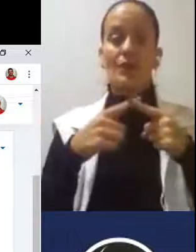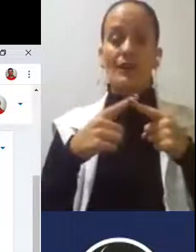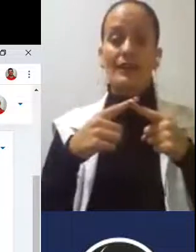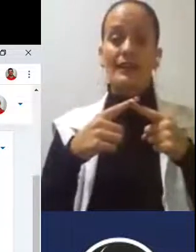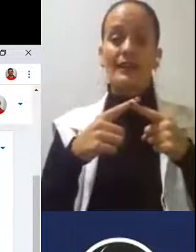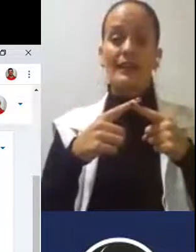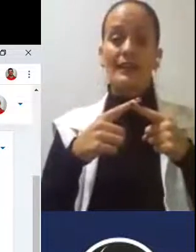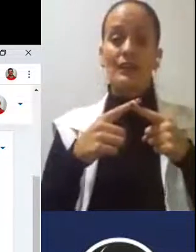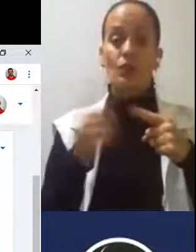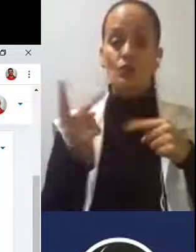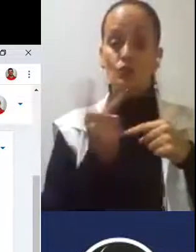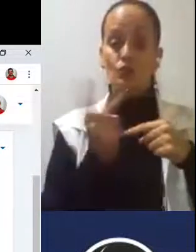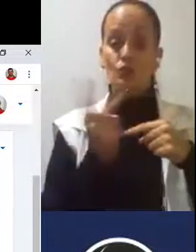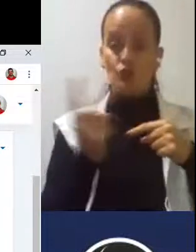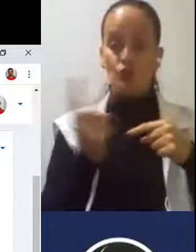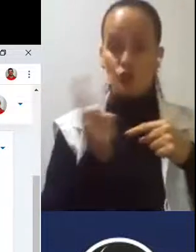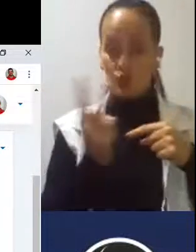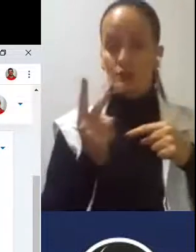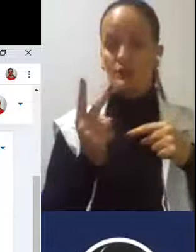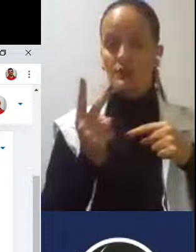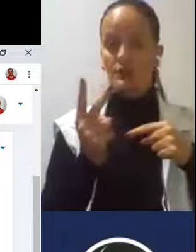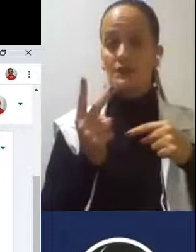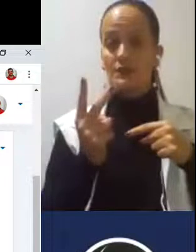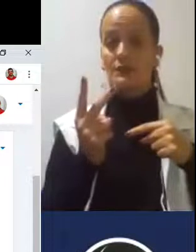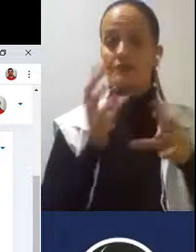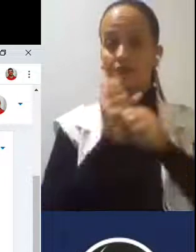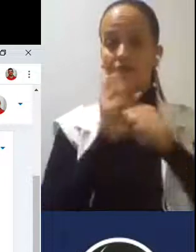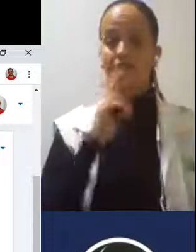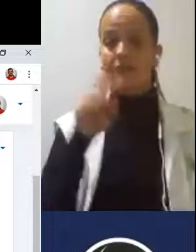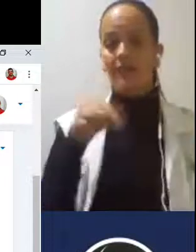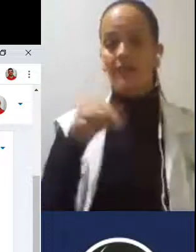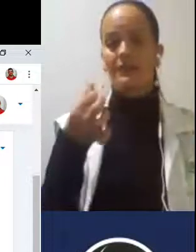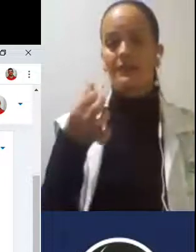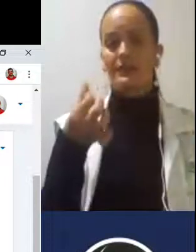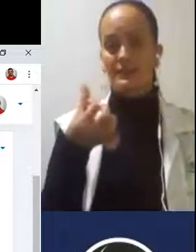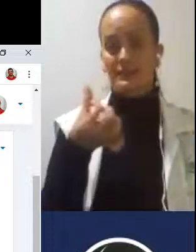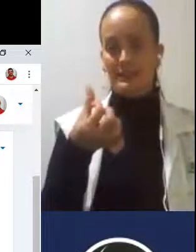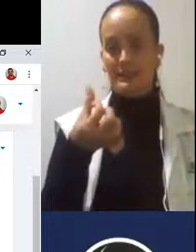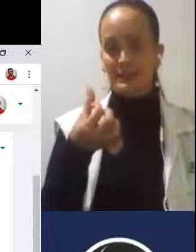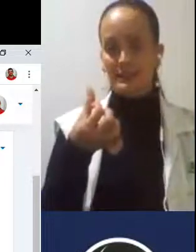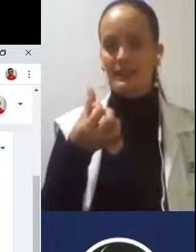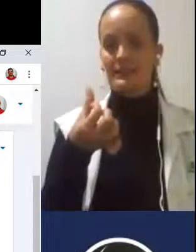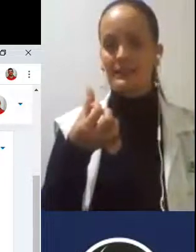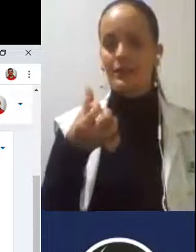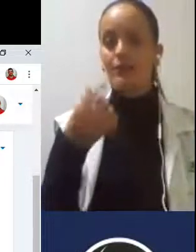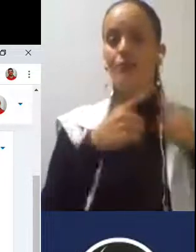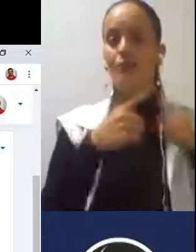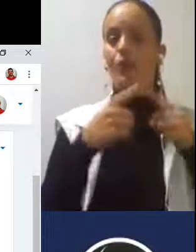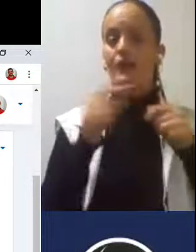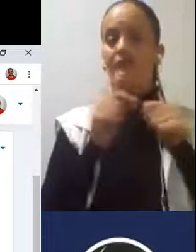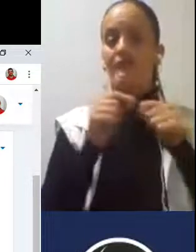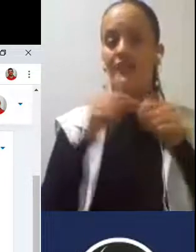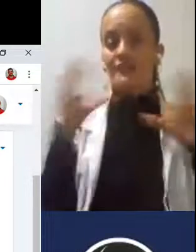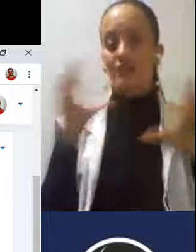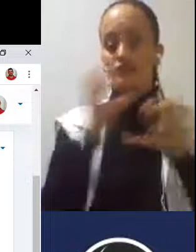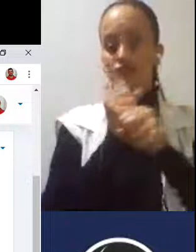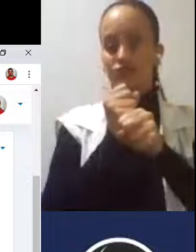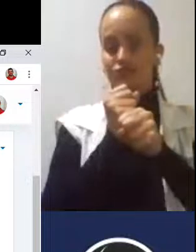e 15 deu quanto? 6 ohms. É como se os dois resistores se tornassem apenas um. Aqui, ó, é o que está acontecendo,